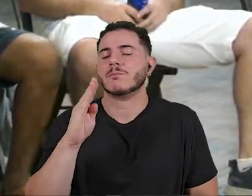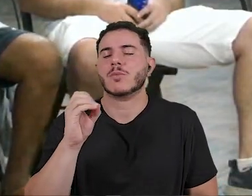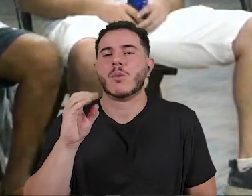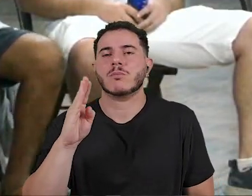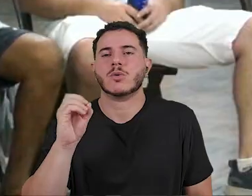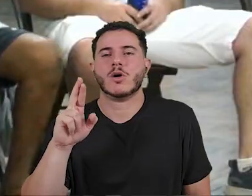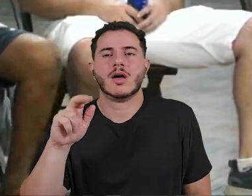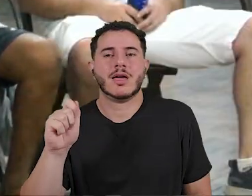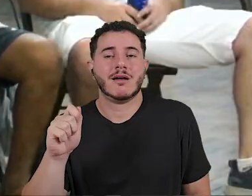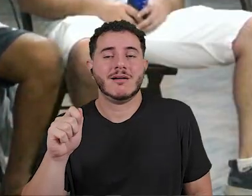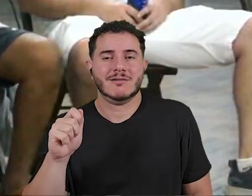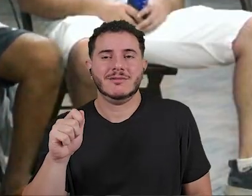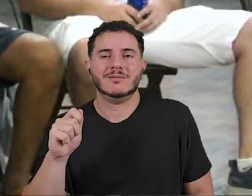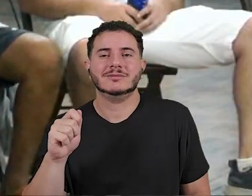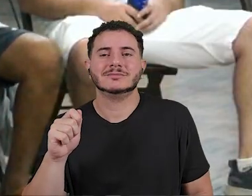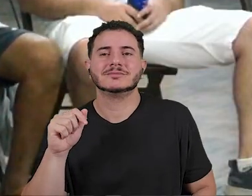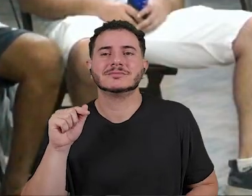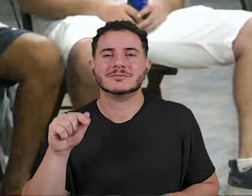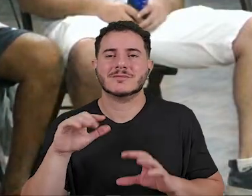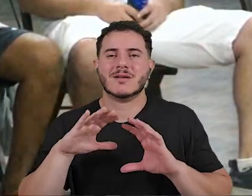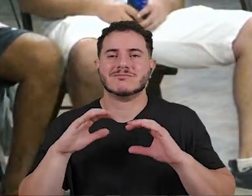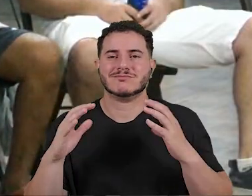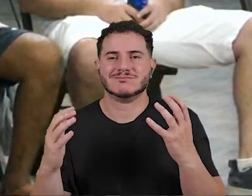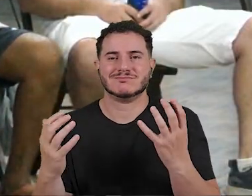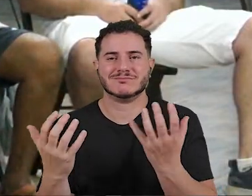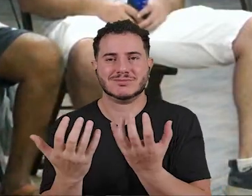também com a quizila do pai.